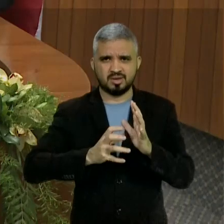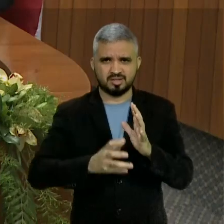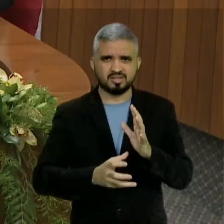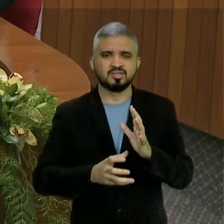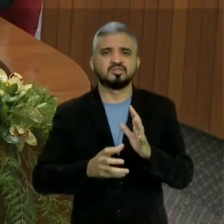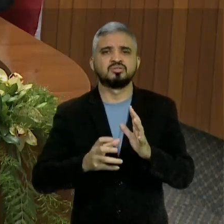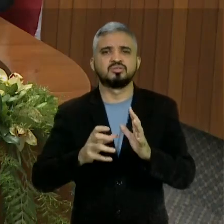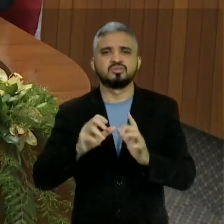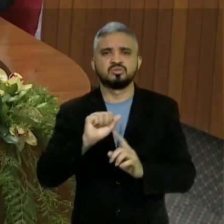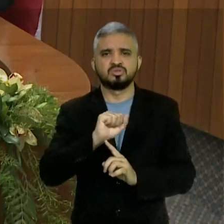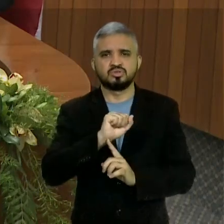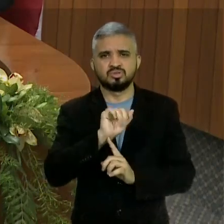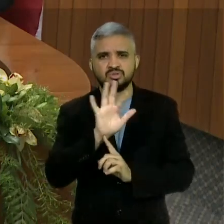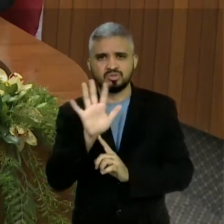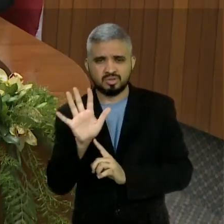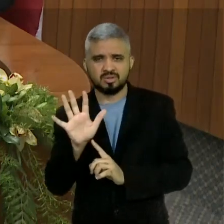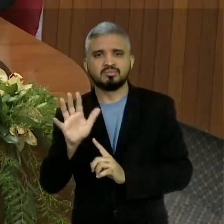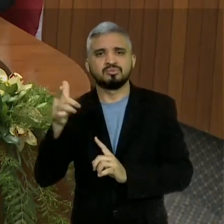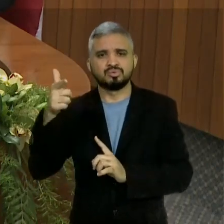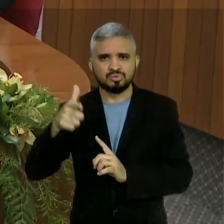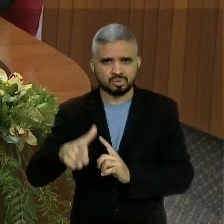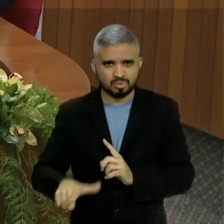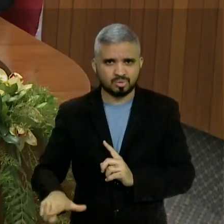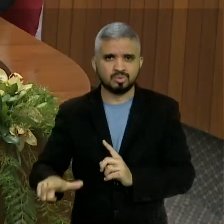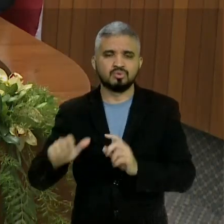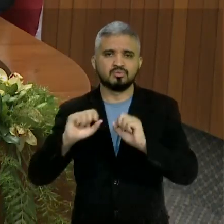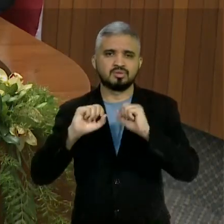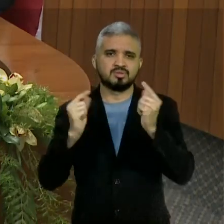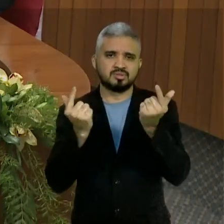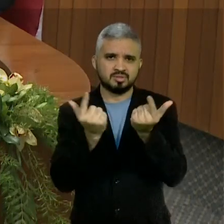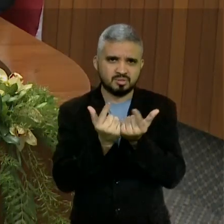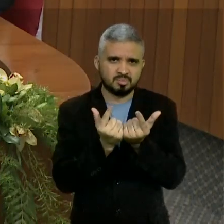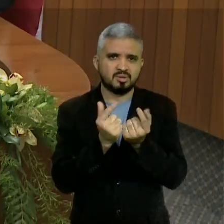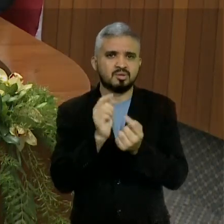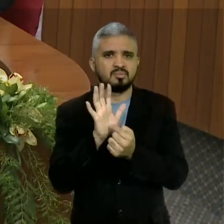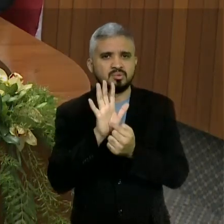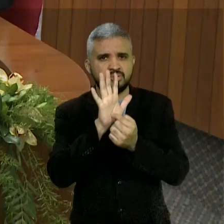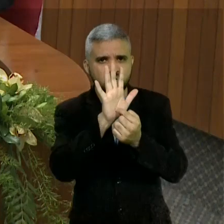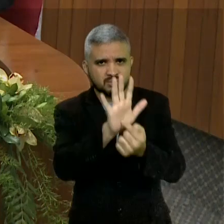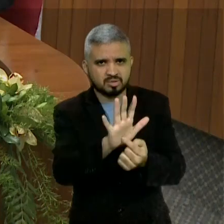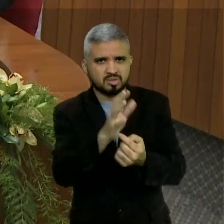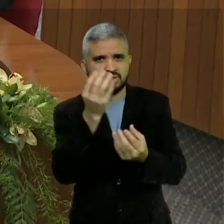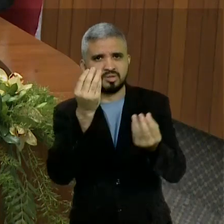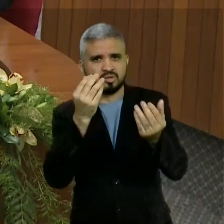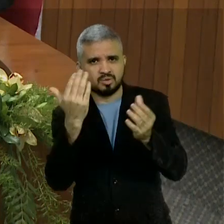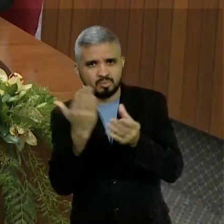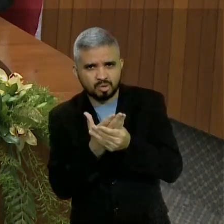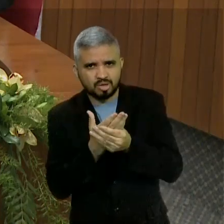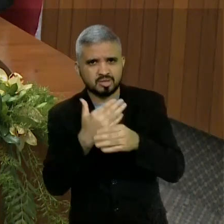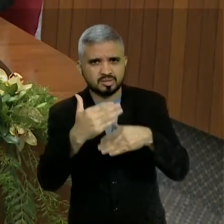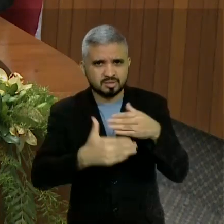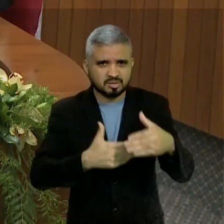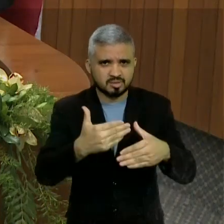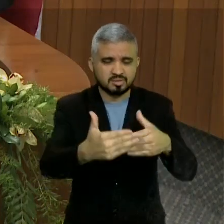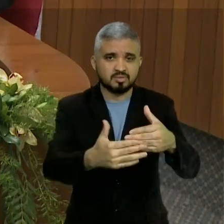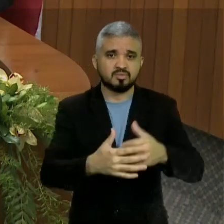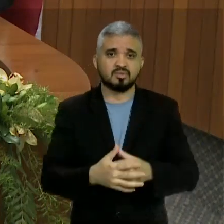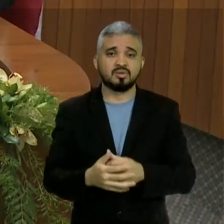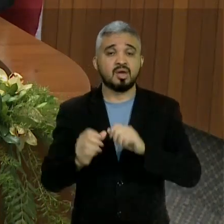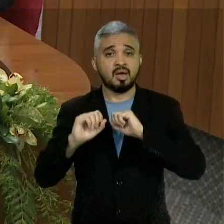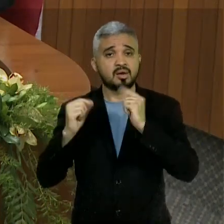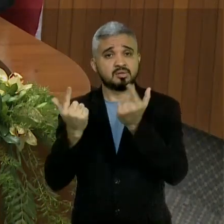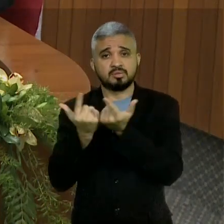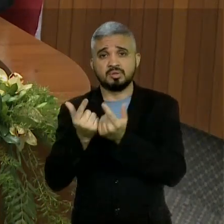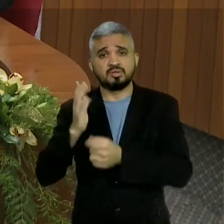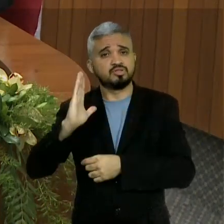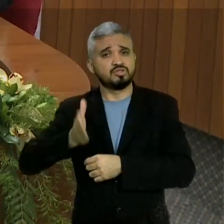assembleia se manifeste de novo em relação ao processo coisa que a Assembleia Legislativa já fez